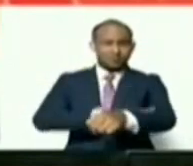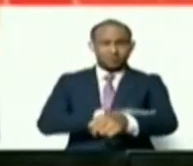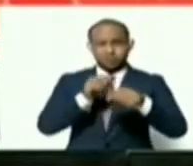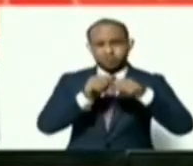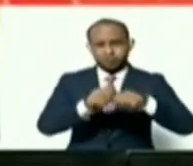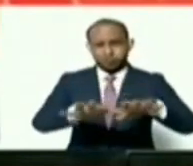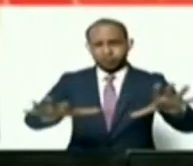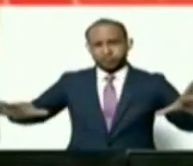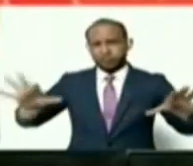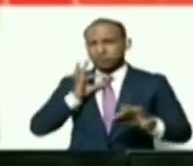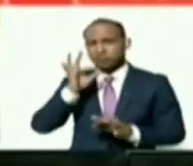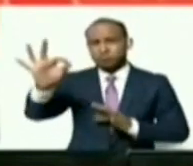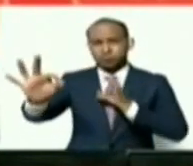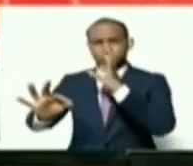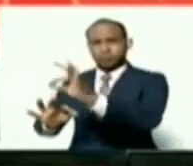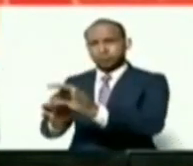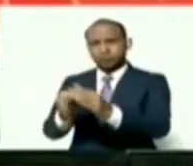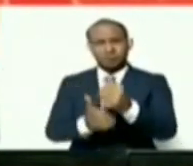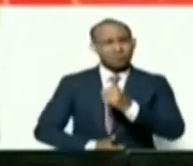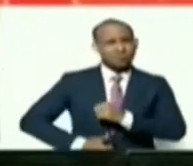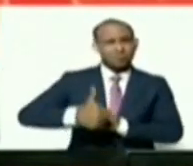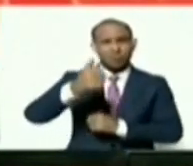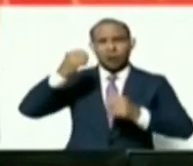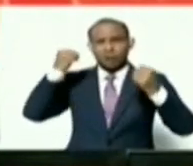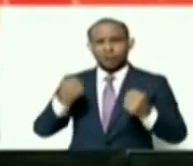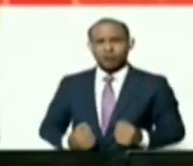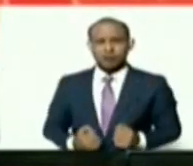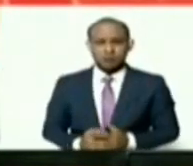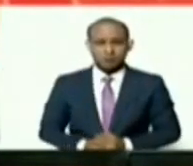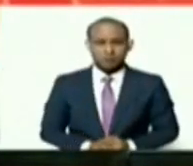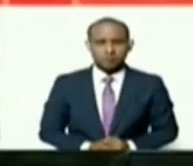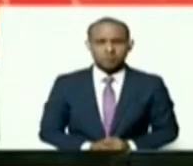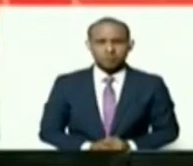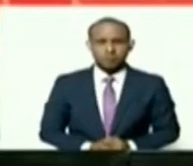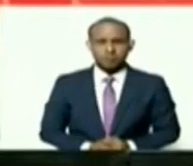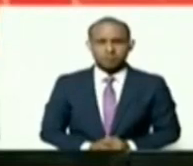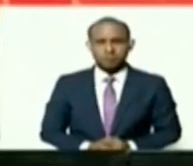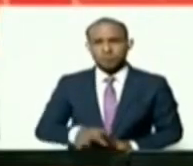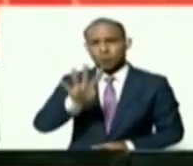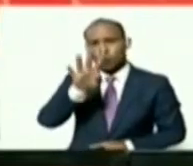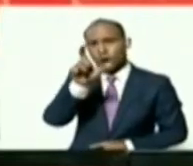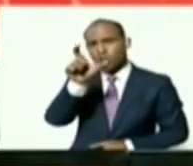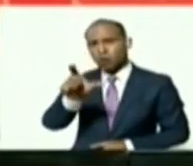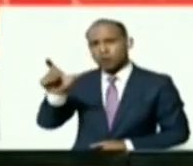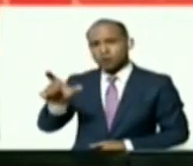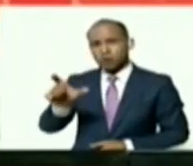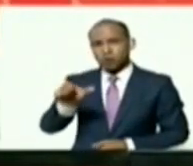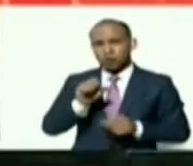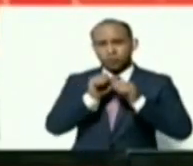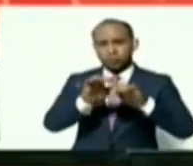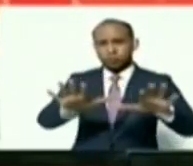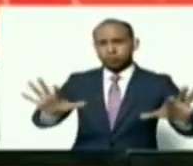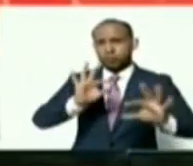maduro afirmou que as vítimas tinham 40 e 50 anos durante um ato em homenagem aos 8 anos da morte do ex-presidente